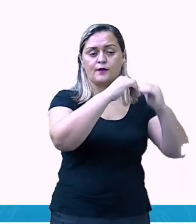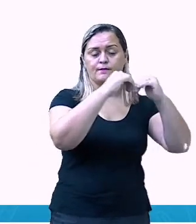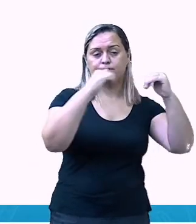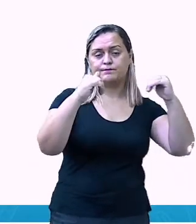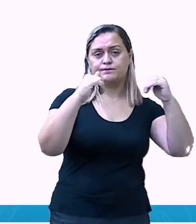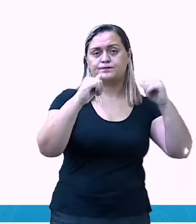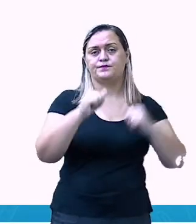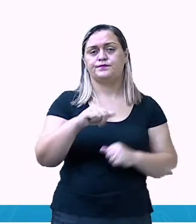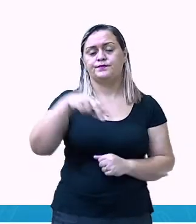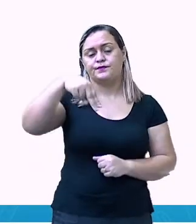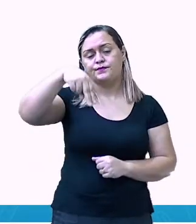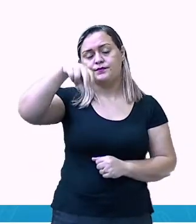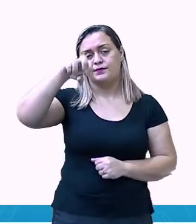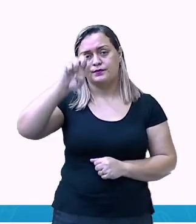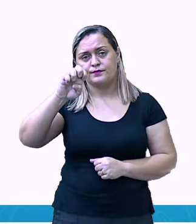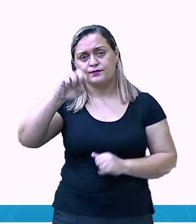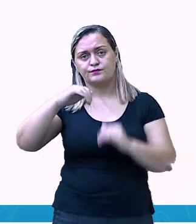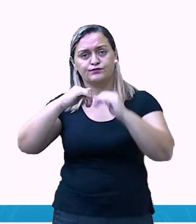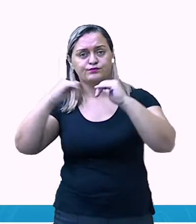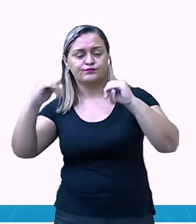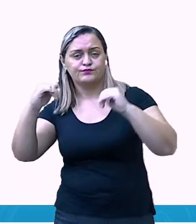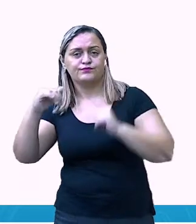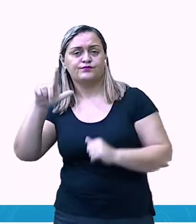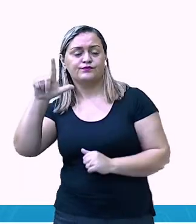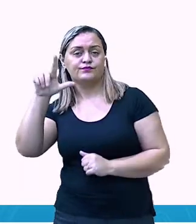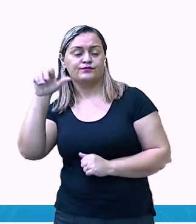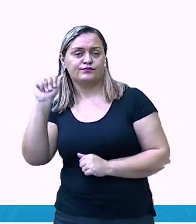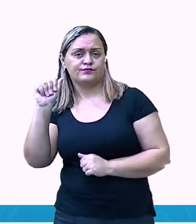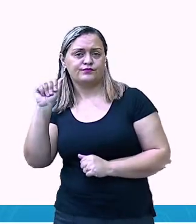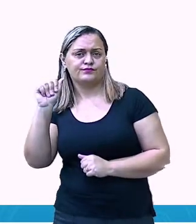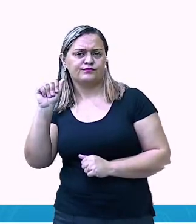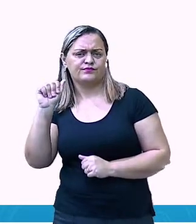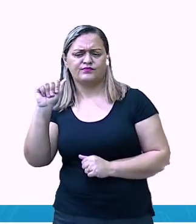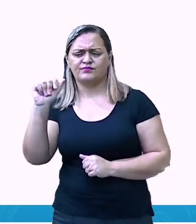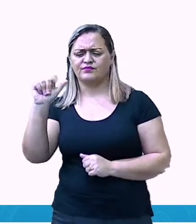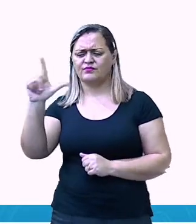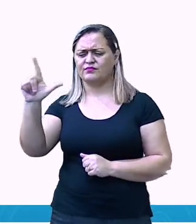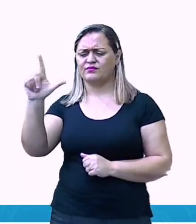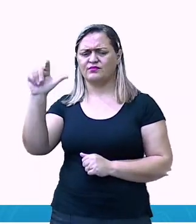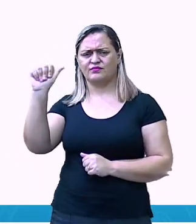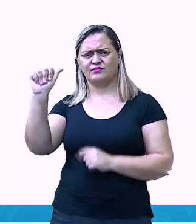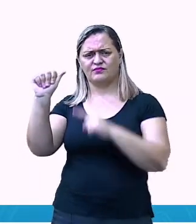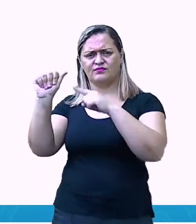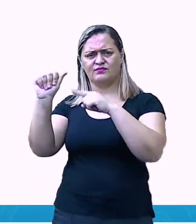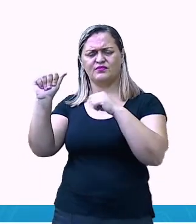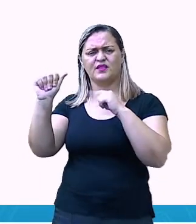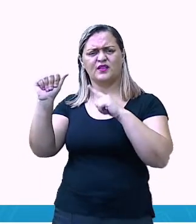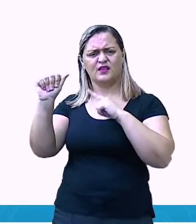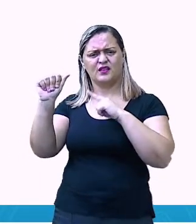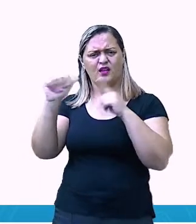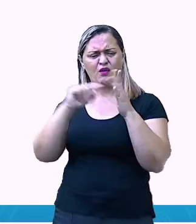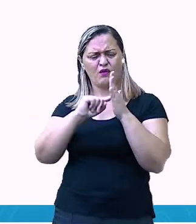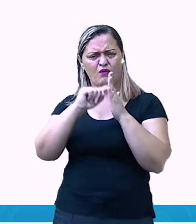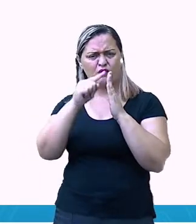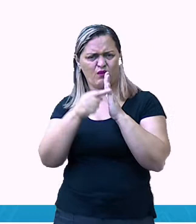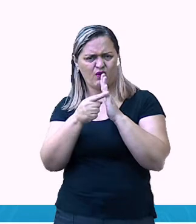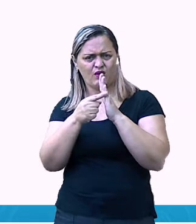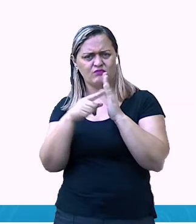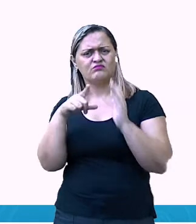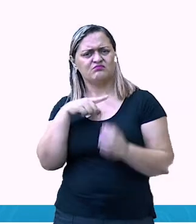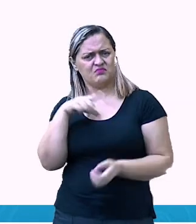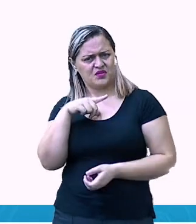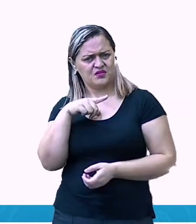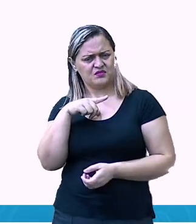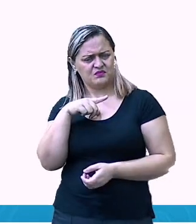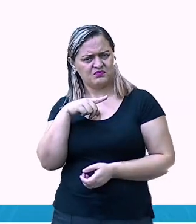vogal. E o lá? Será que o lá também tem uma vogal? Ou vocês conseguem identificar? Se vocês olharem para a última sílaba